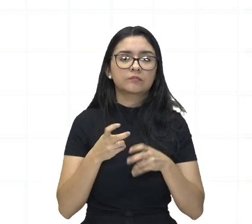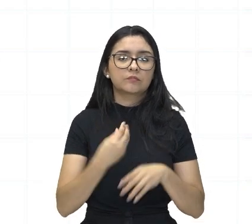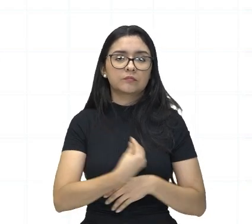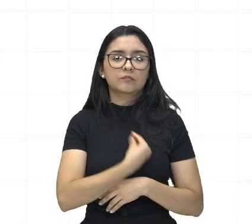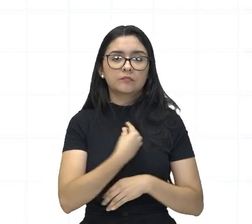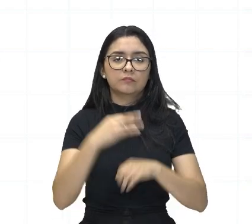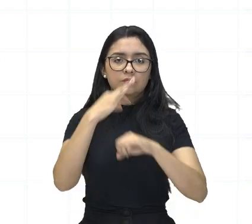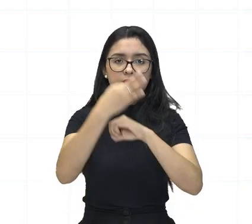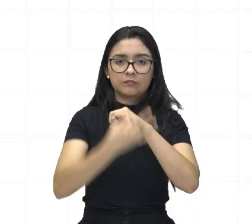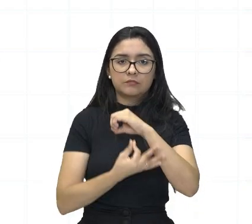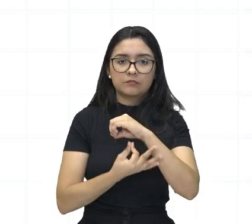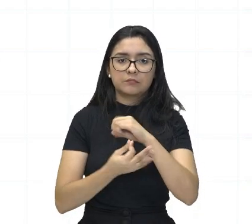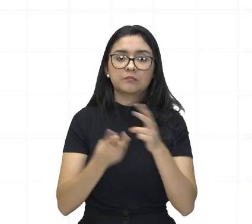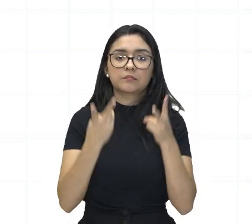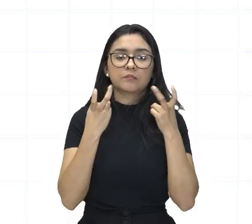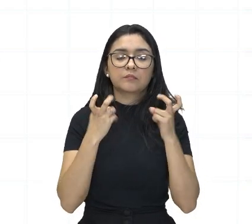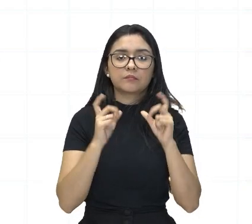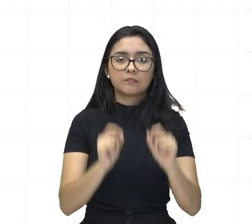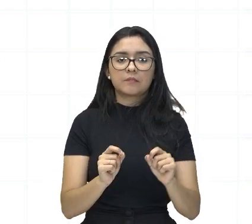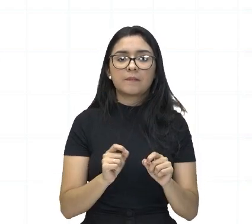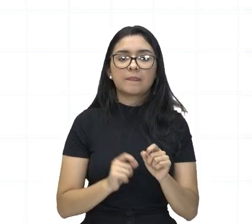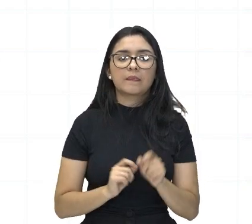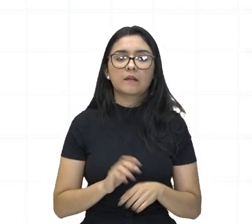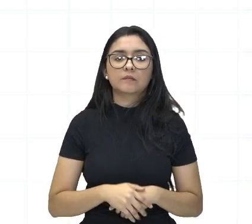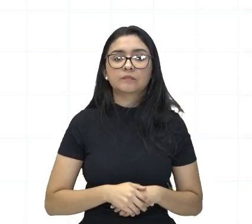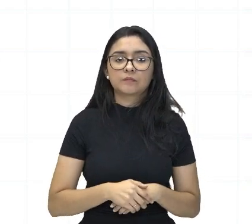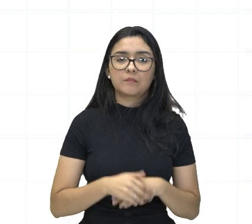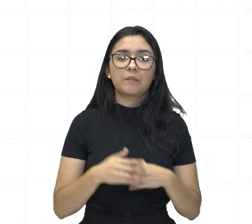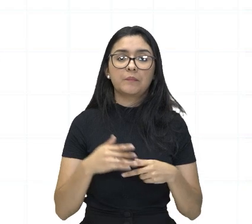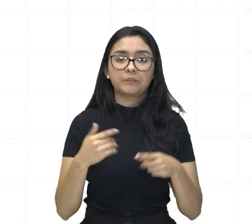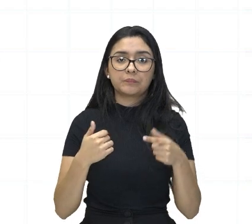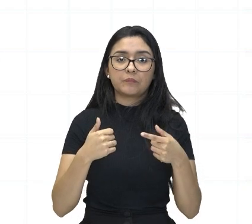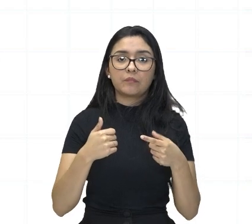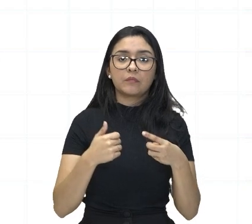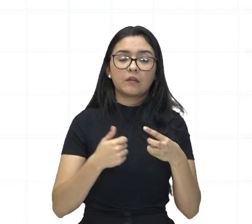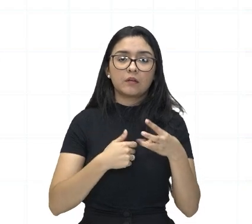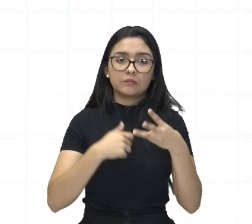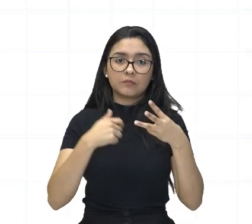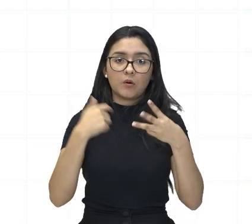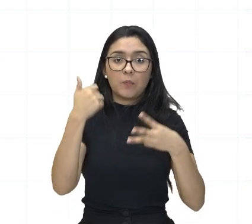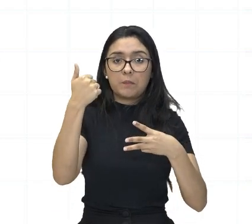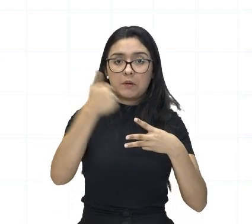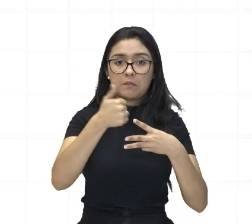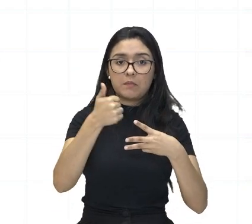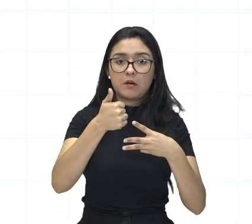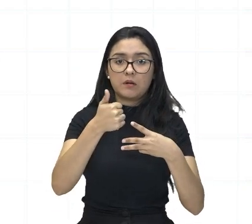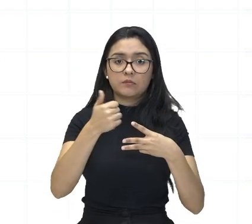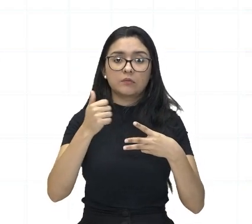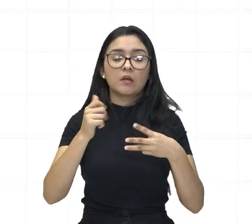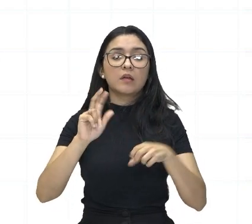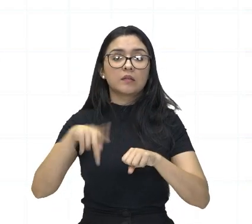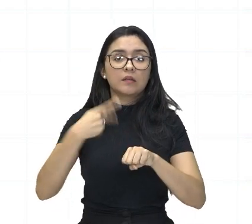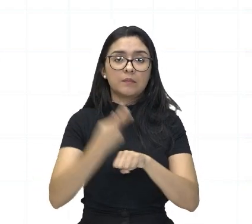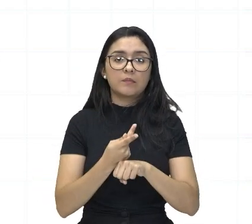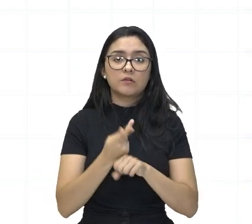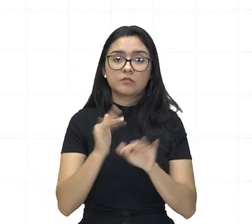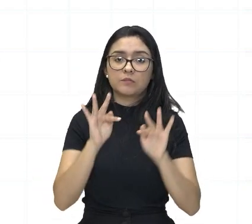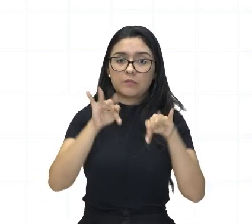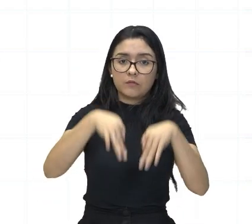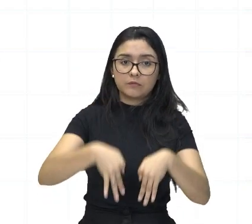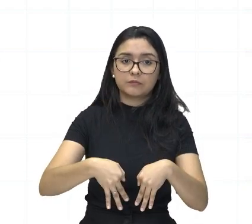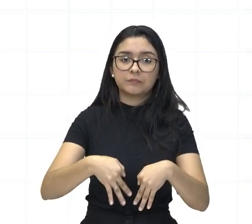vermelho. Certo? Então, observe que os termos primeiro, depois e por fim, certo? São